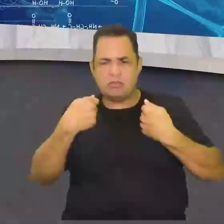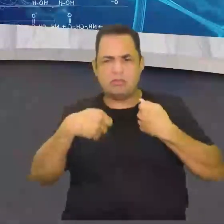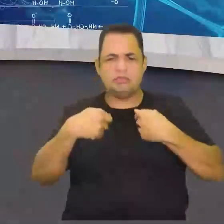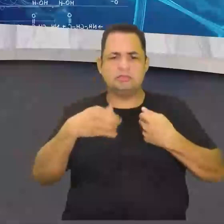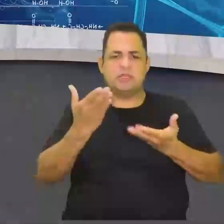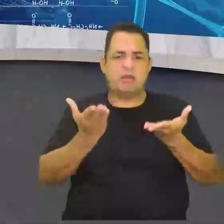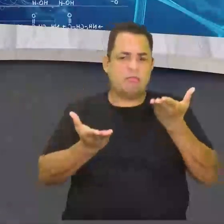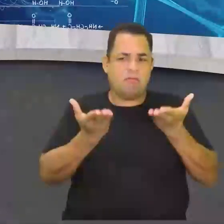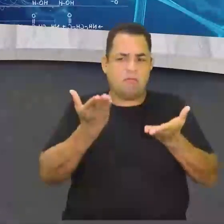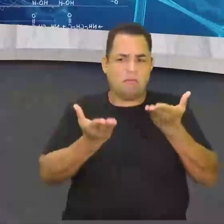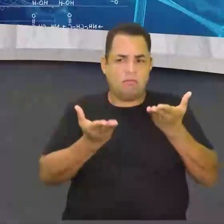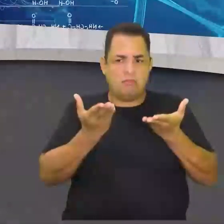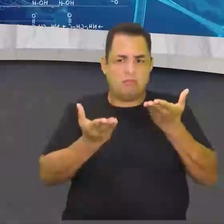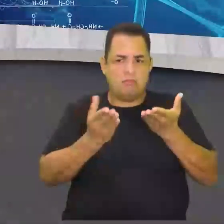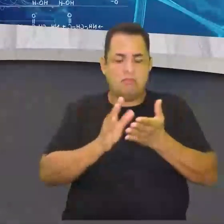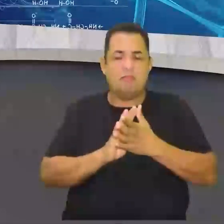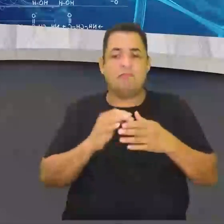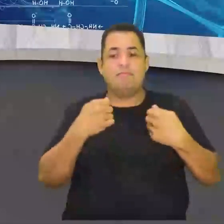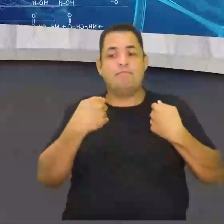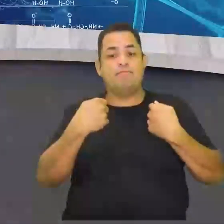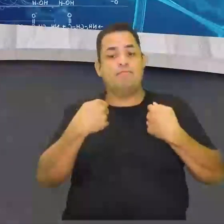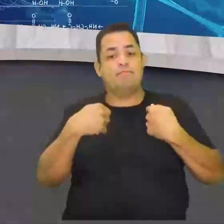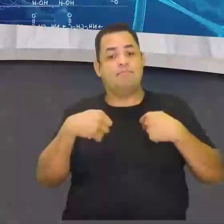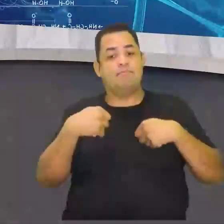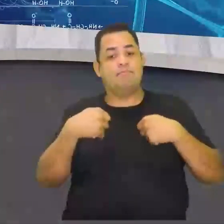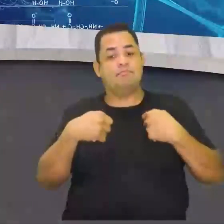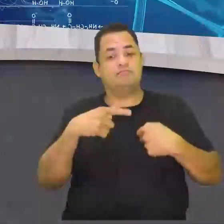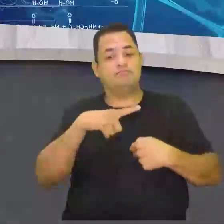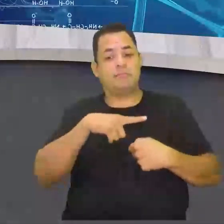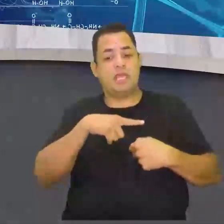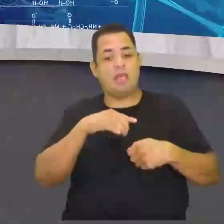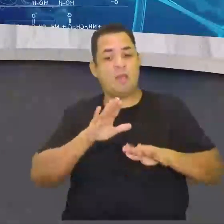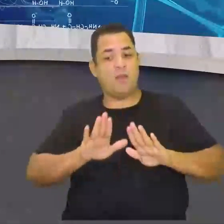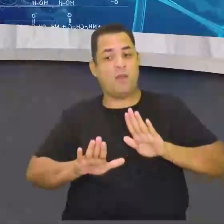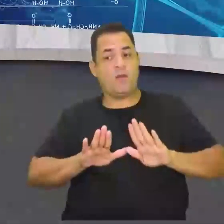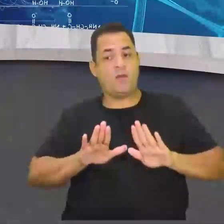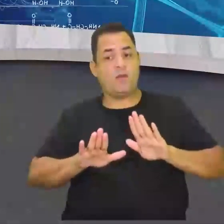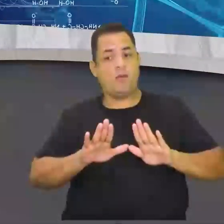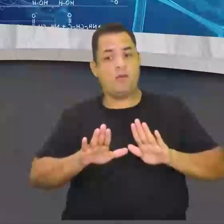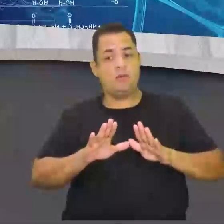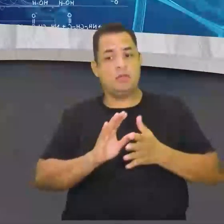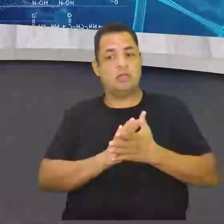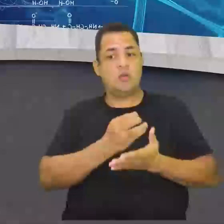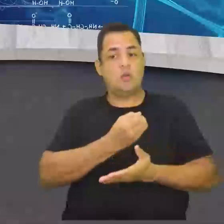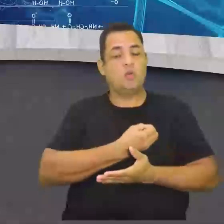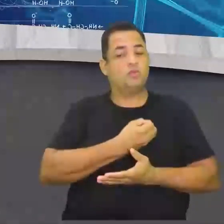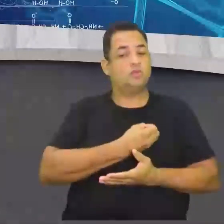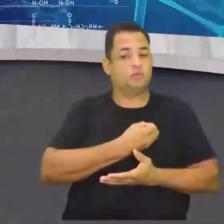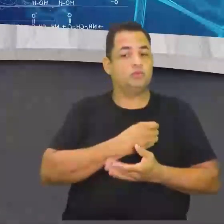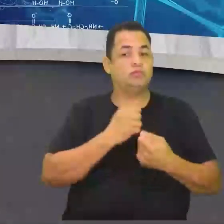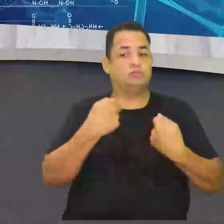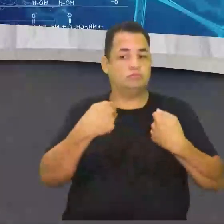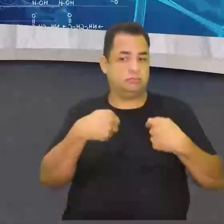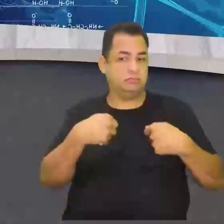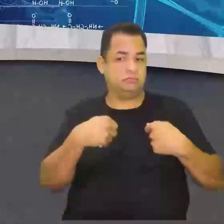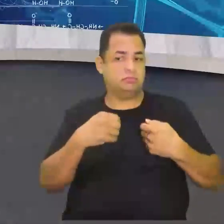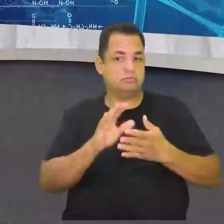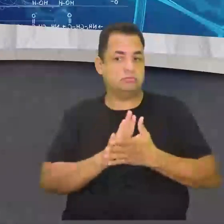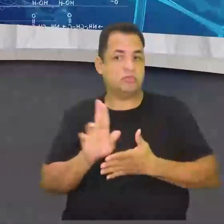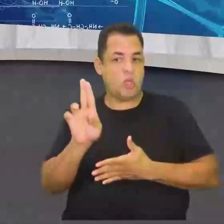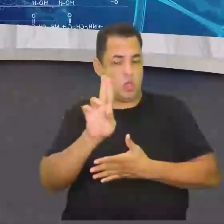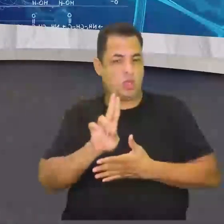balanceada. Então, eu tenho que ter muito cuidado com os coeficientes que eu vou utilizar para balancear uma